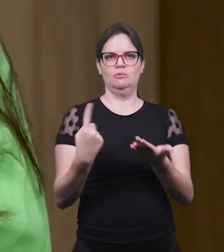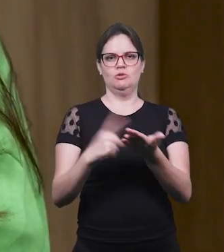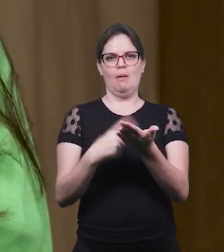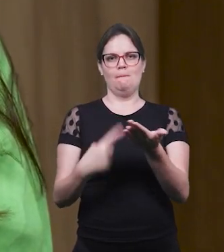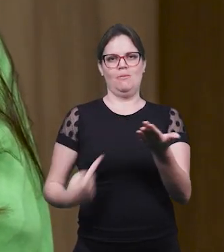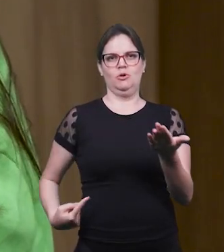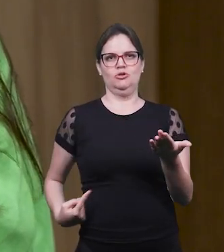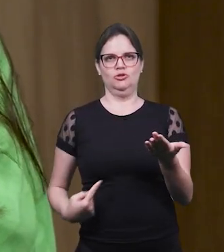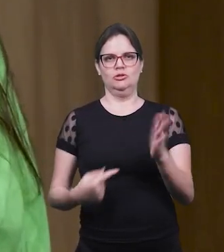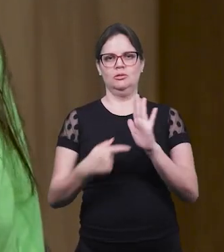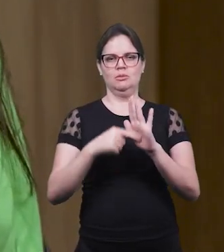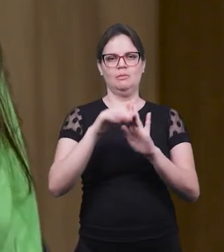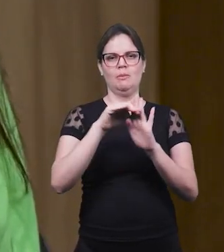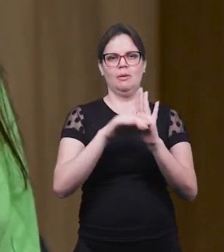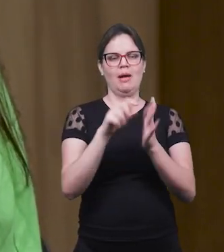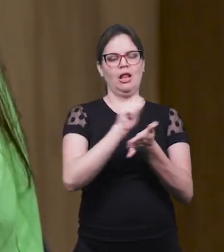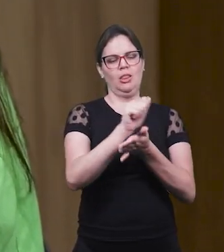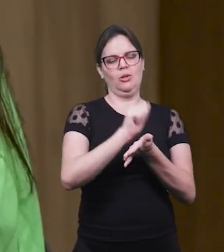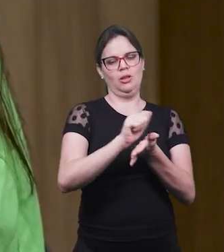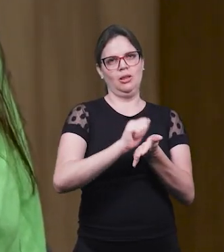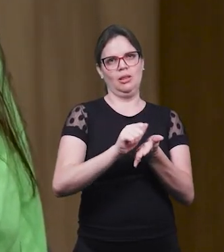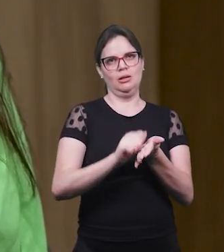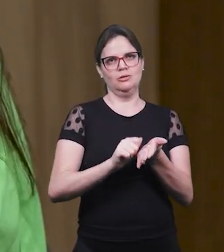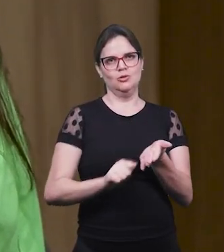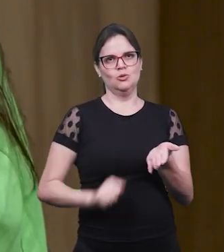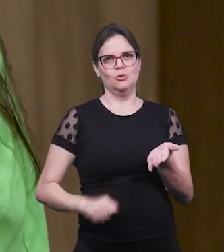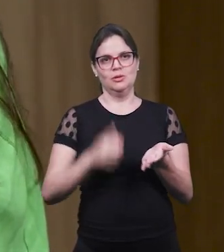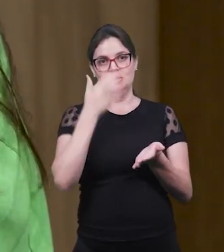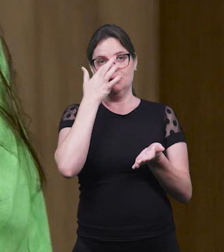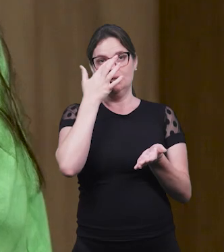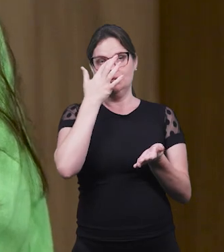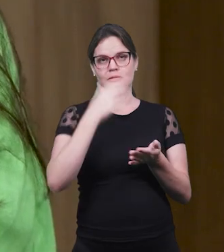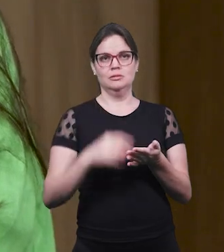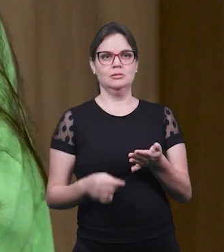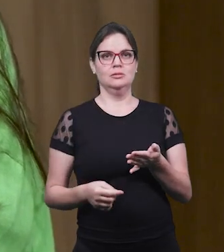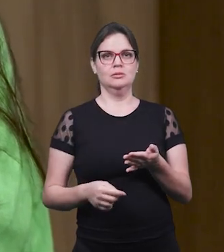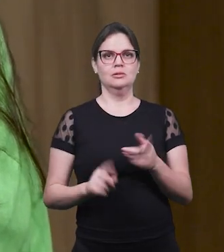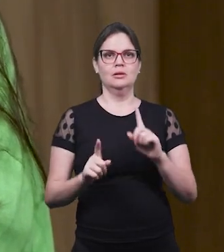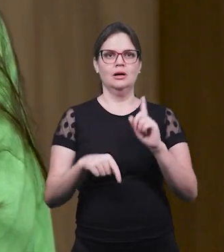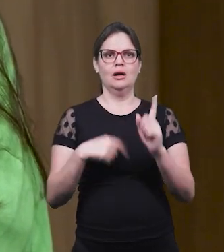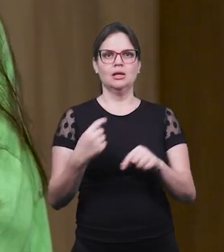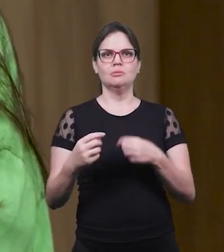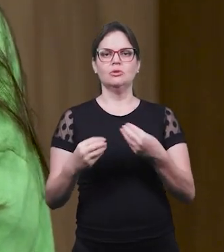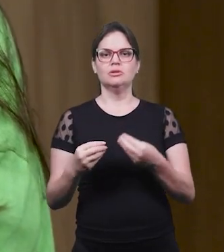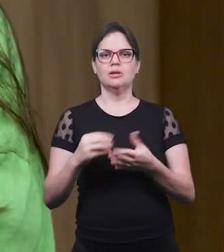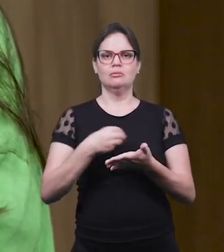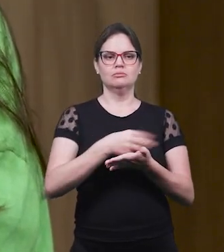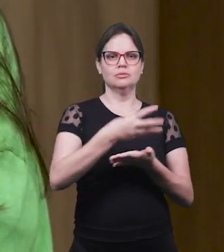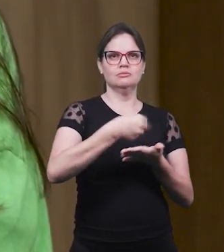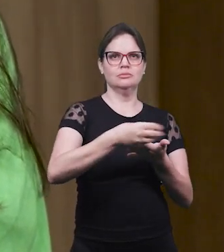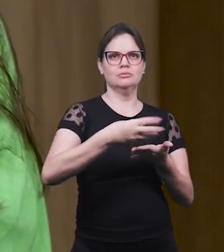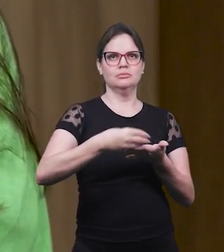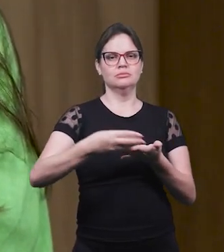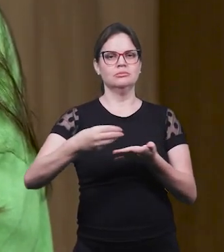ia, eu digo que era peregrinação, ia de escola em escola levando